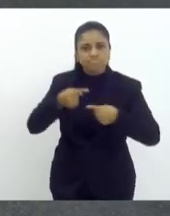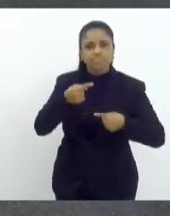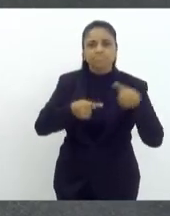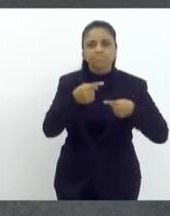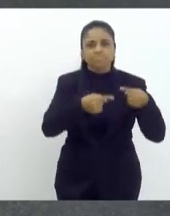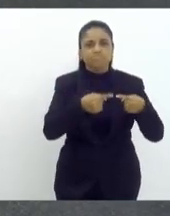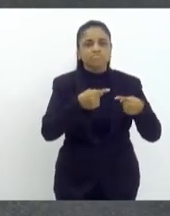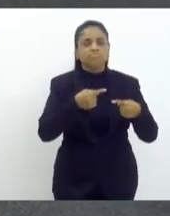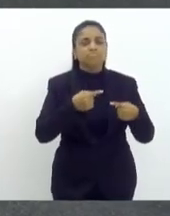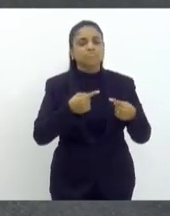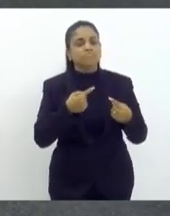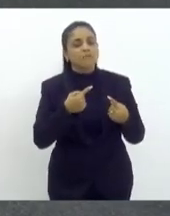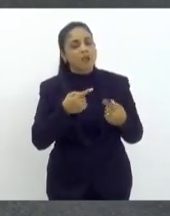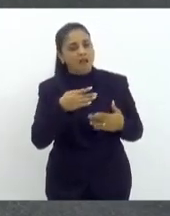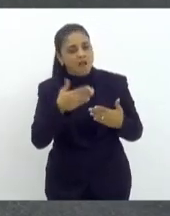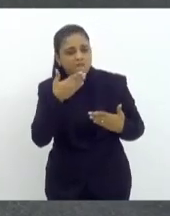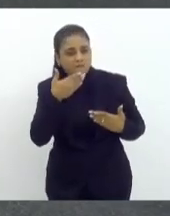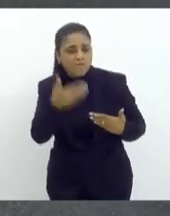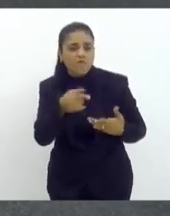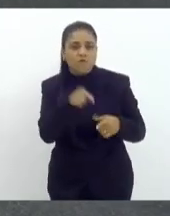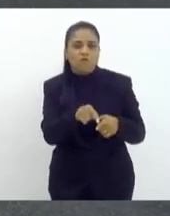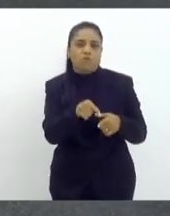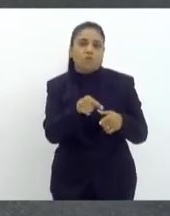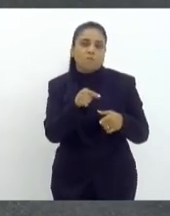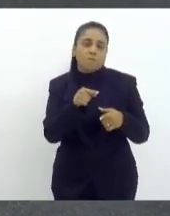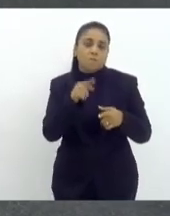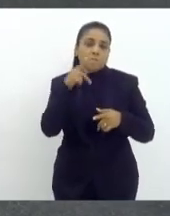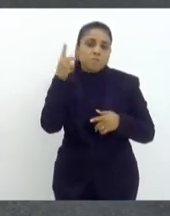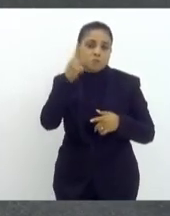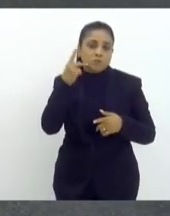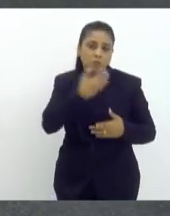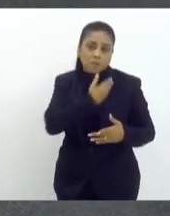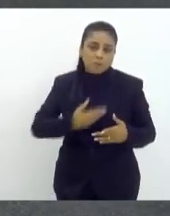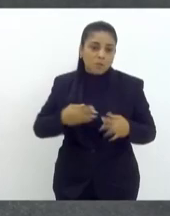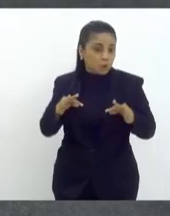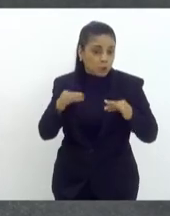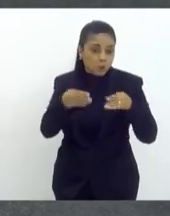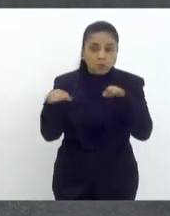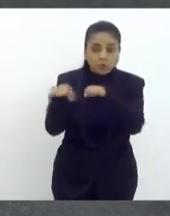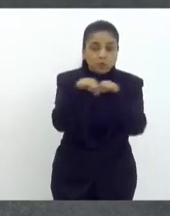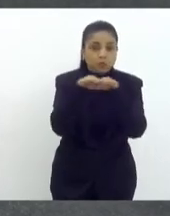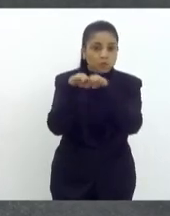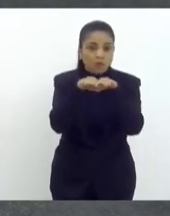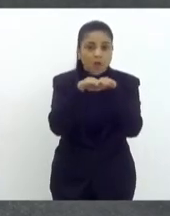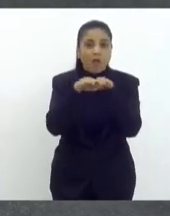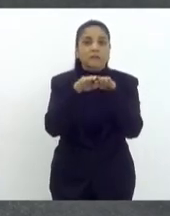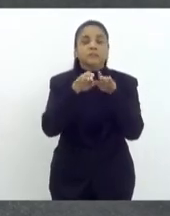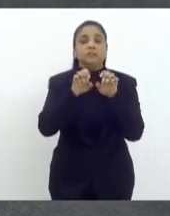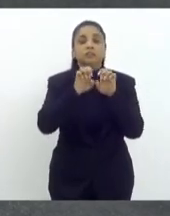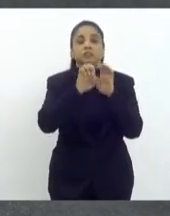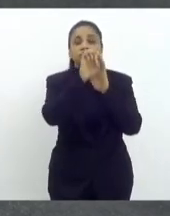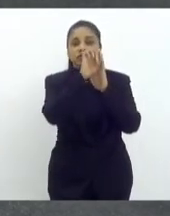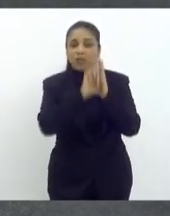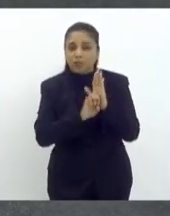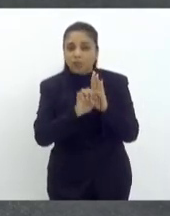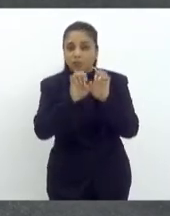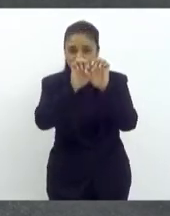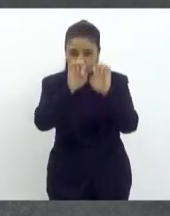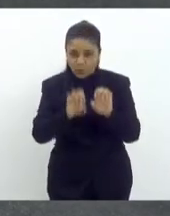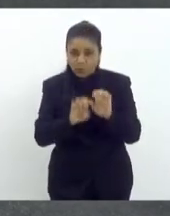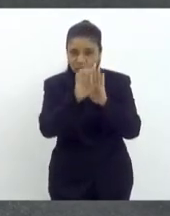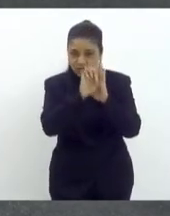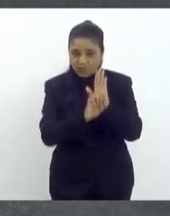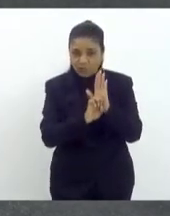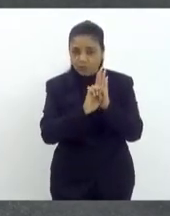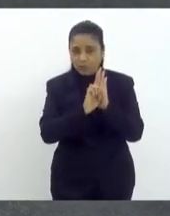em prol da política pública para todas então a vossa excelência e autora aqui do estatuto da mulher parlamentar é autora